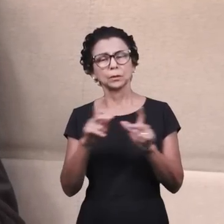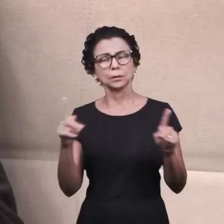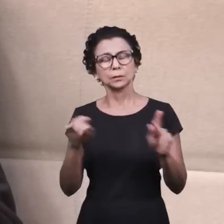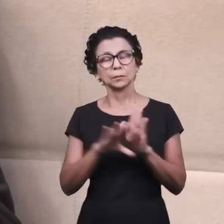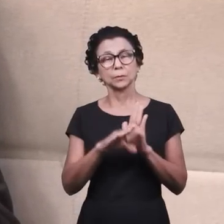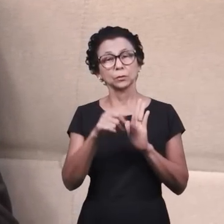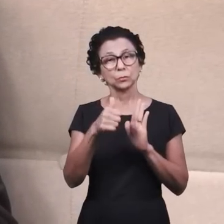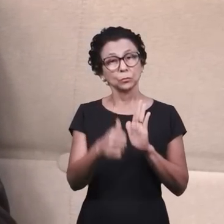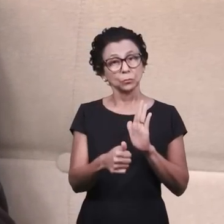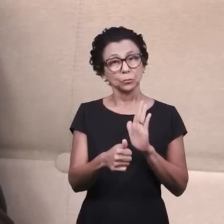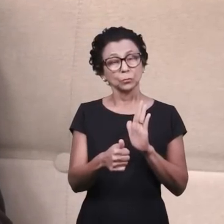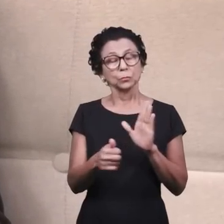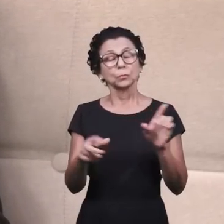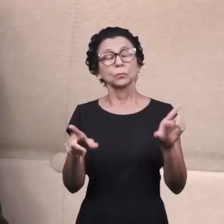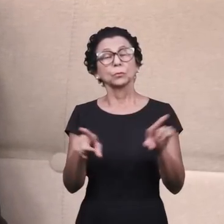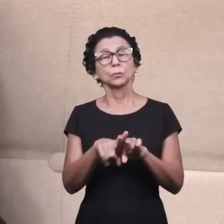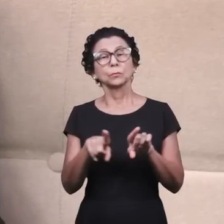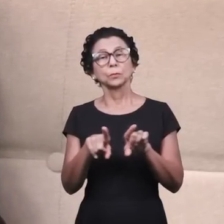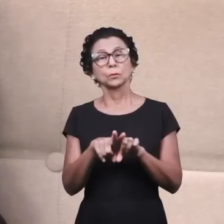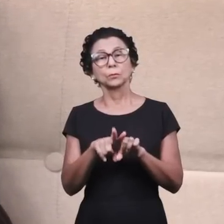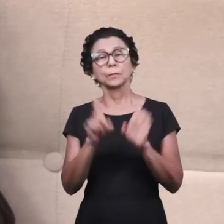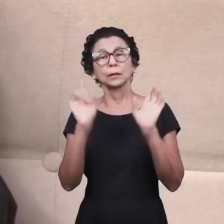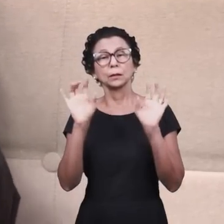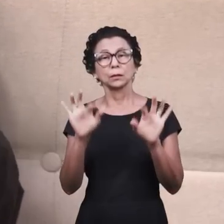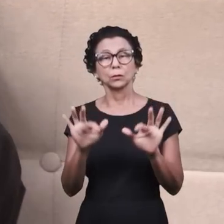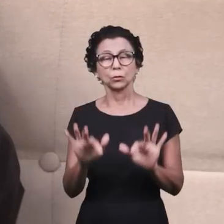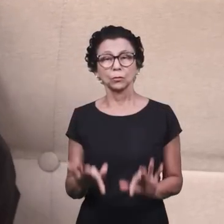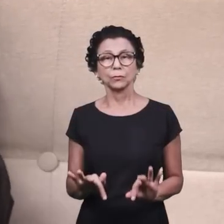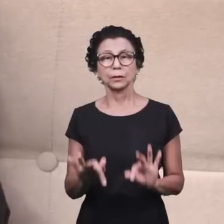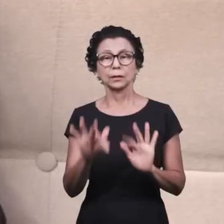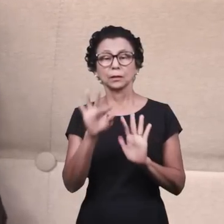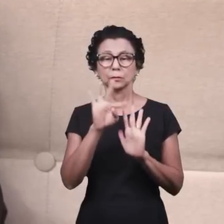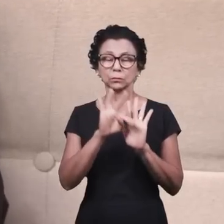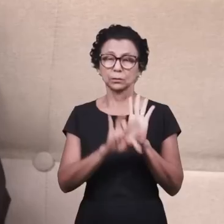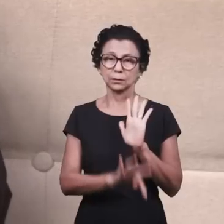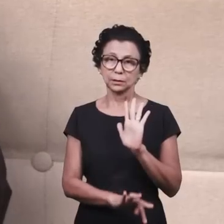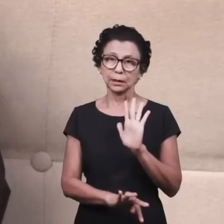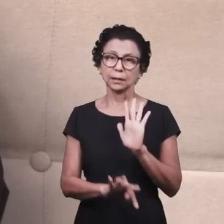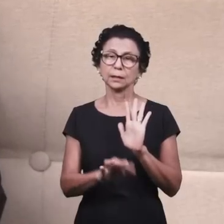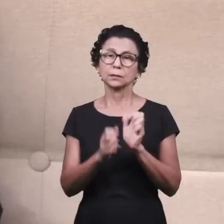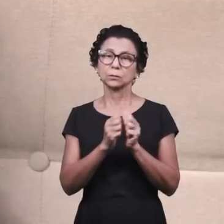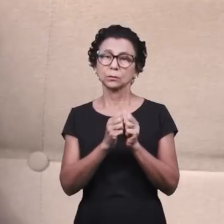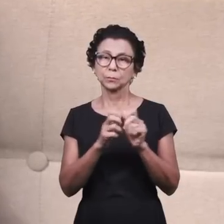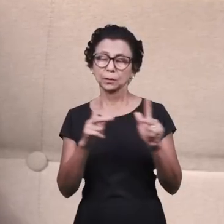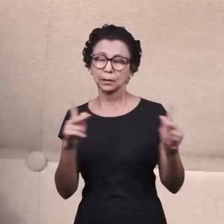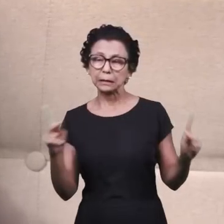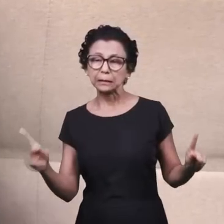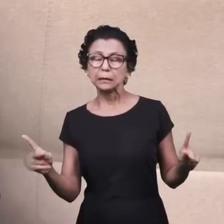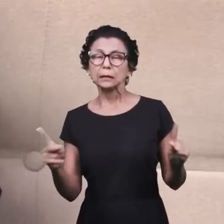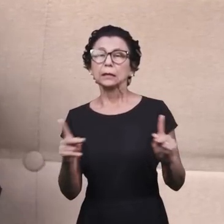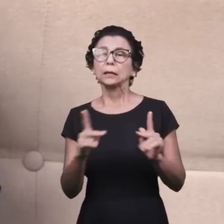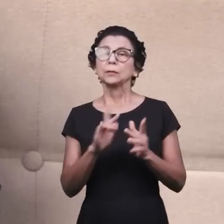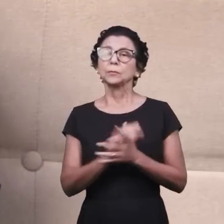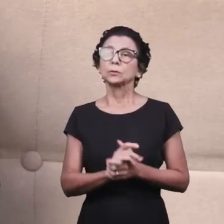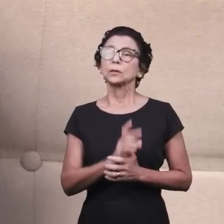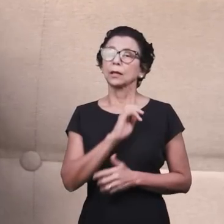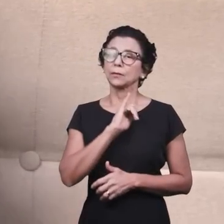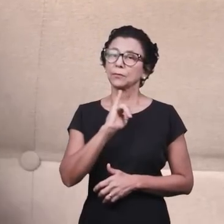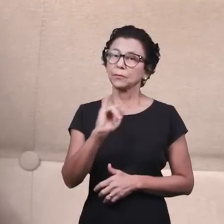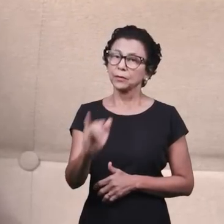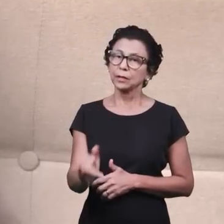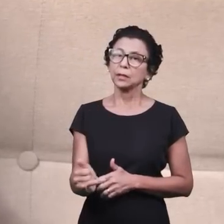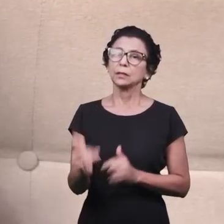Apocalipse, capítulo 1, como lá no final, o tempo todo a palavra chama a atenção que o tempo